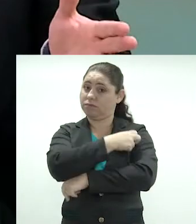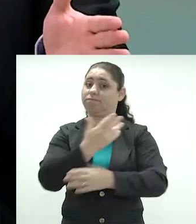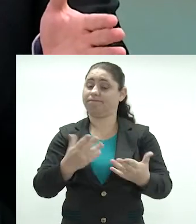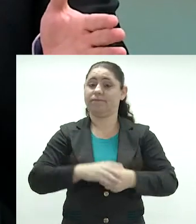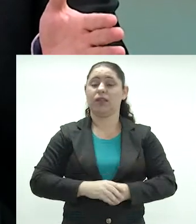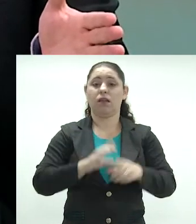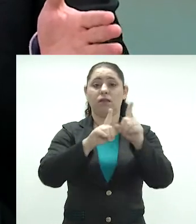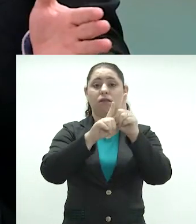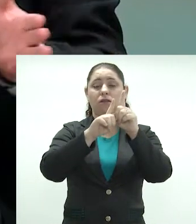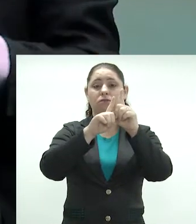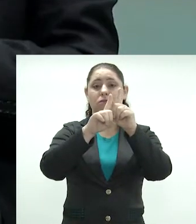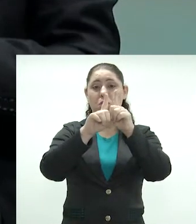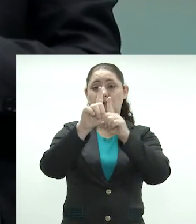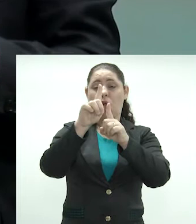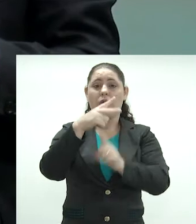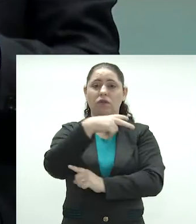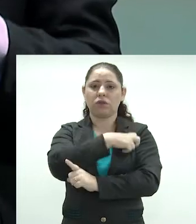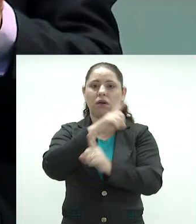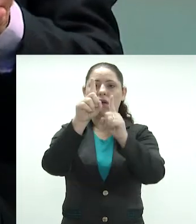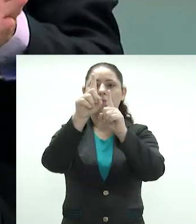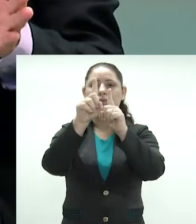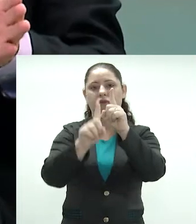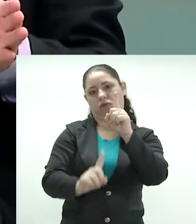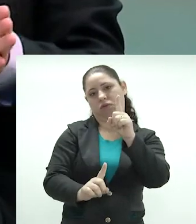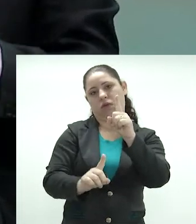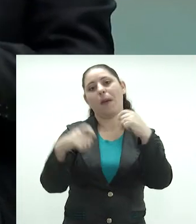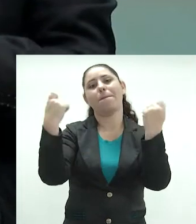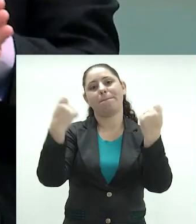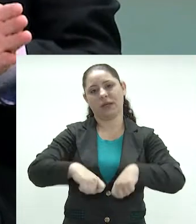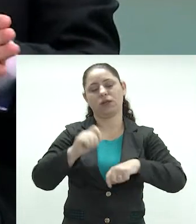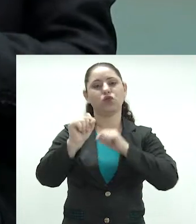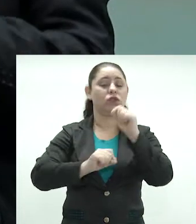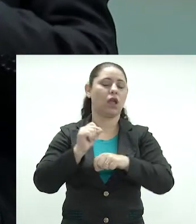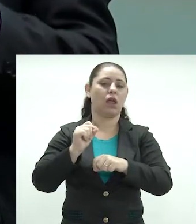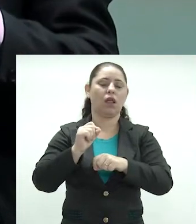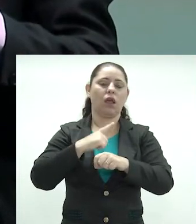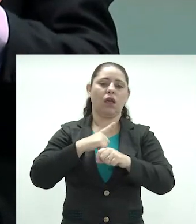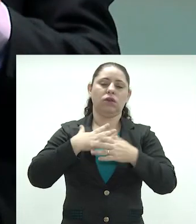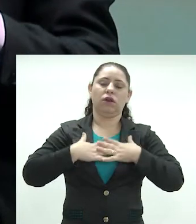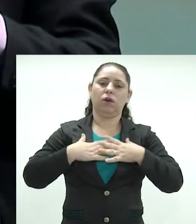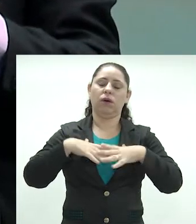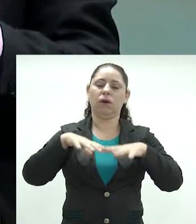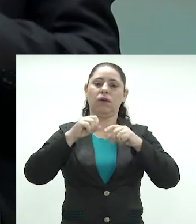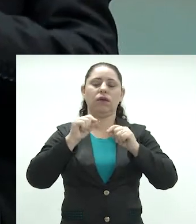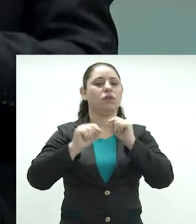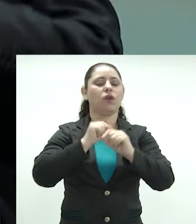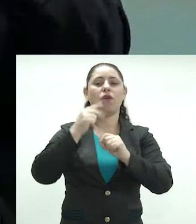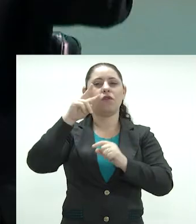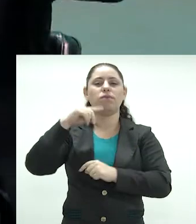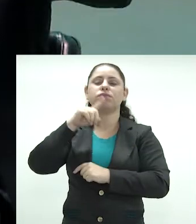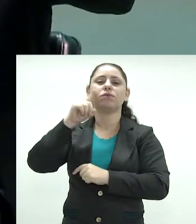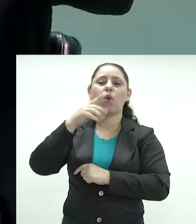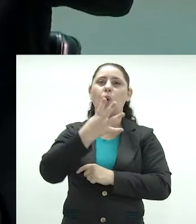vem acontecendo com as vacinas. E o índice de vacinação está muito aquém daquilo que precisava para que nós tivéssemos uma folga, diferentemente